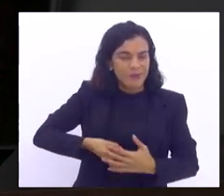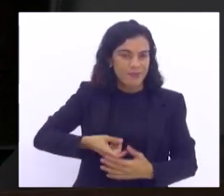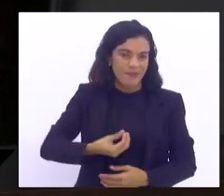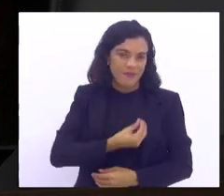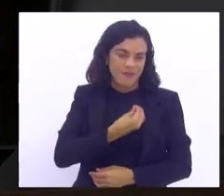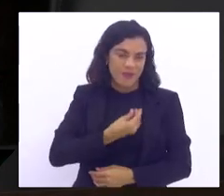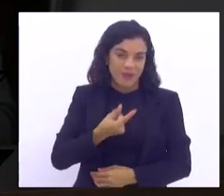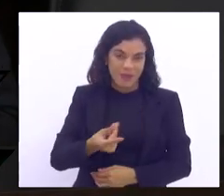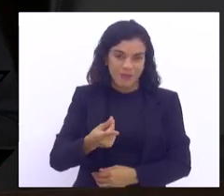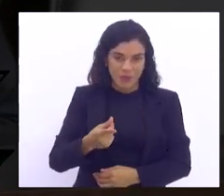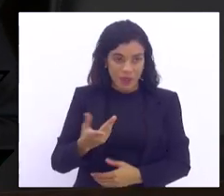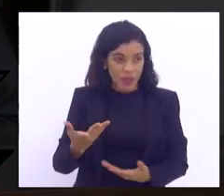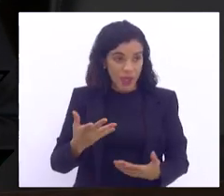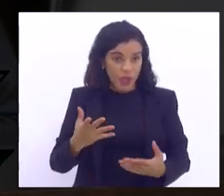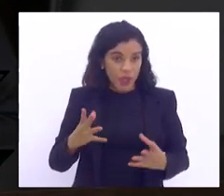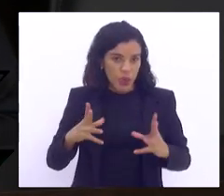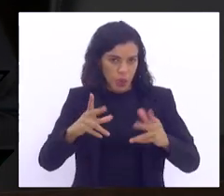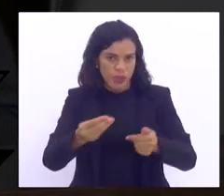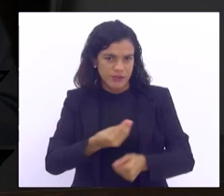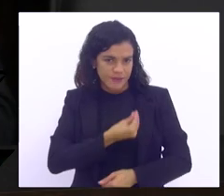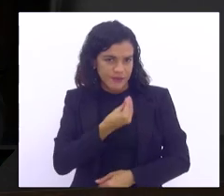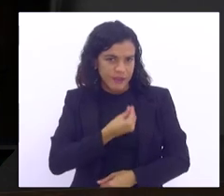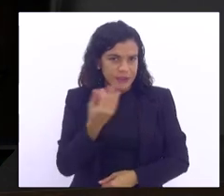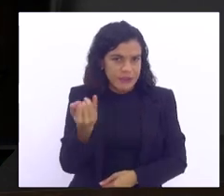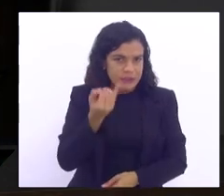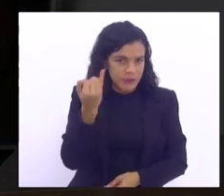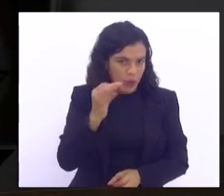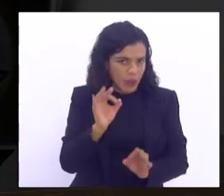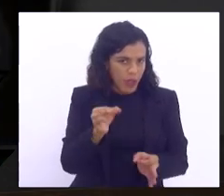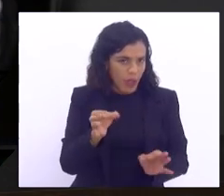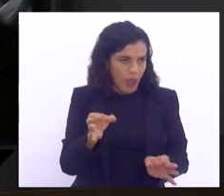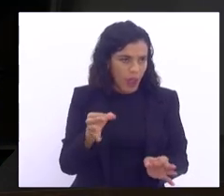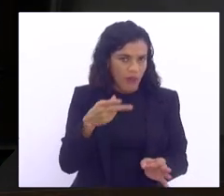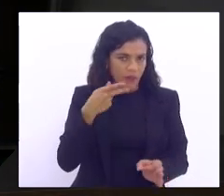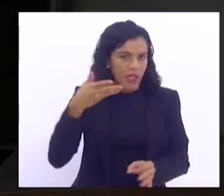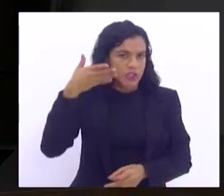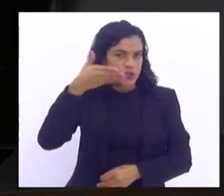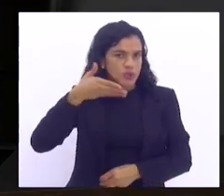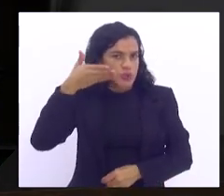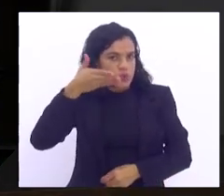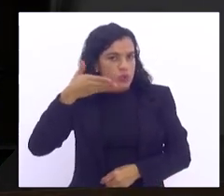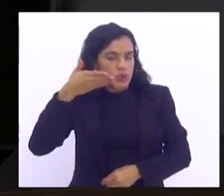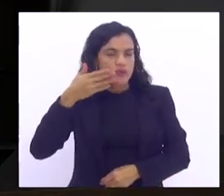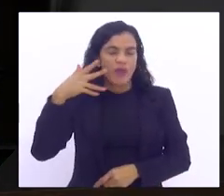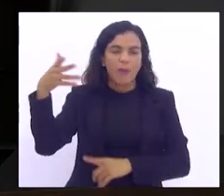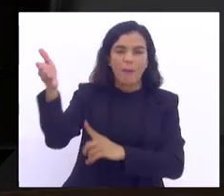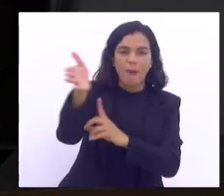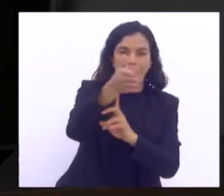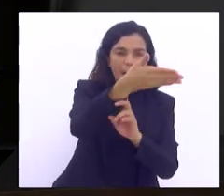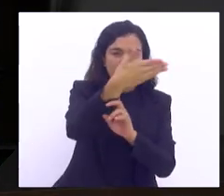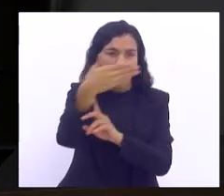Todas as vidas importam, não é isso? Não é esse o discurso que muitas vezes nós vemos